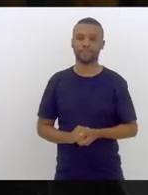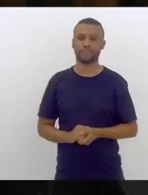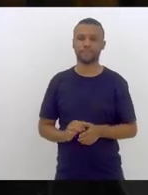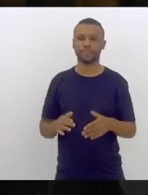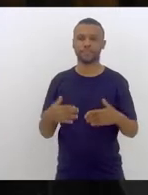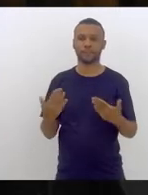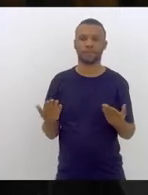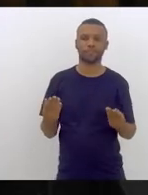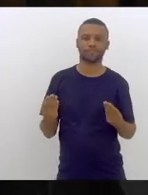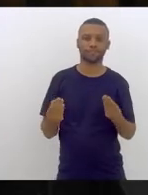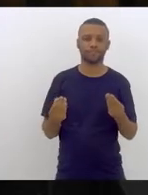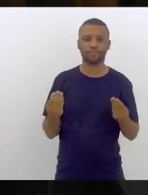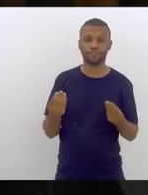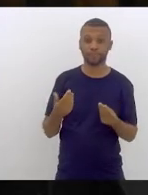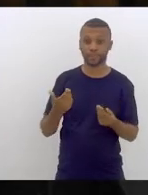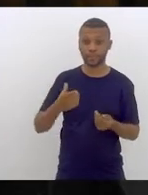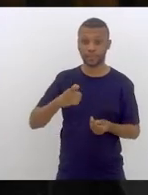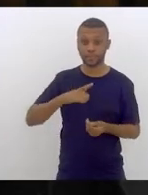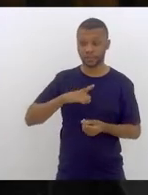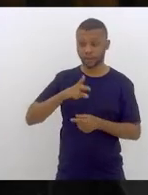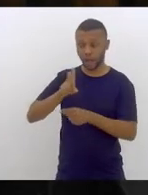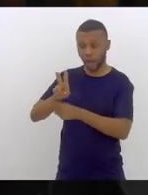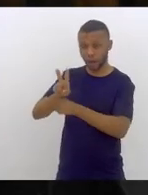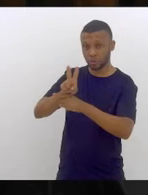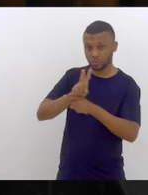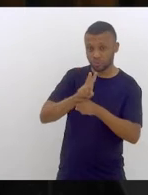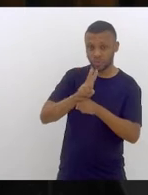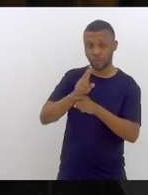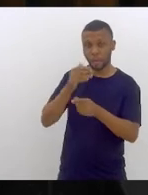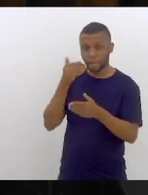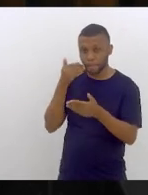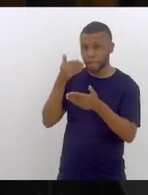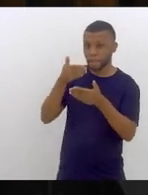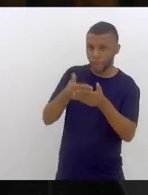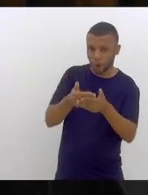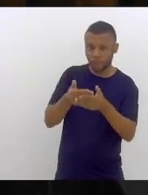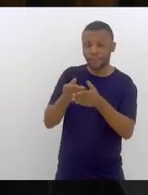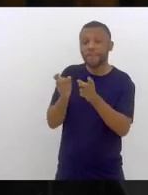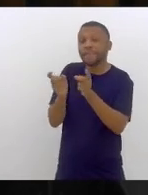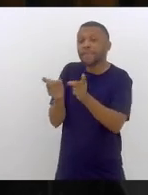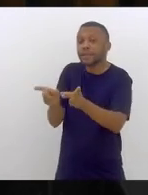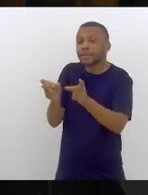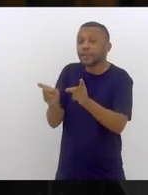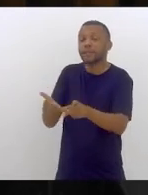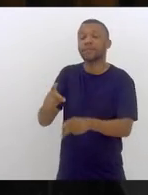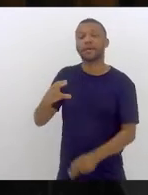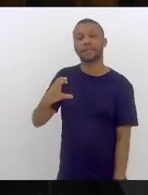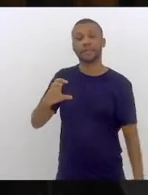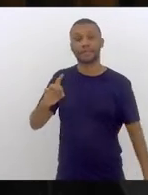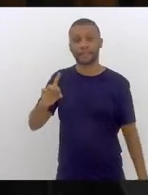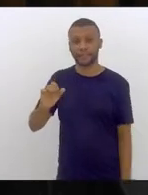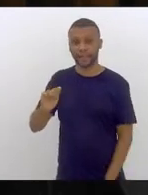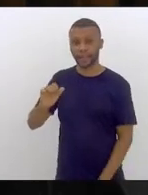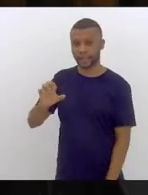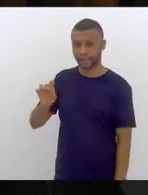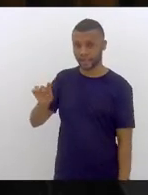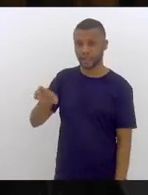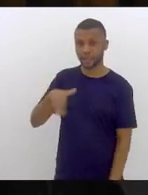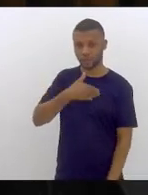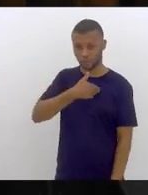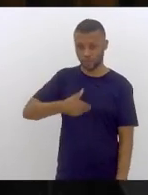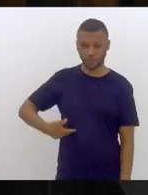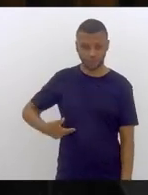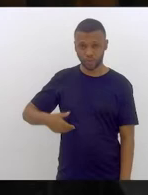ouve a concessão de água e esgoto a iniciativa privada que o governador Cláudio